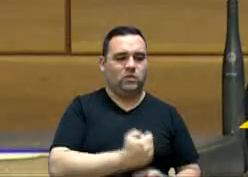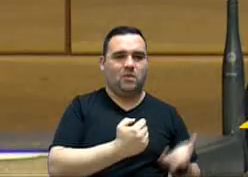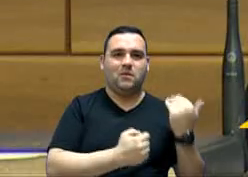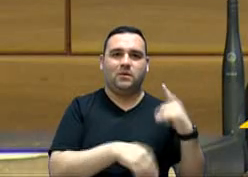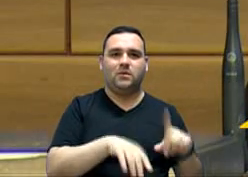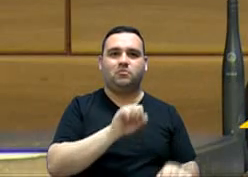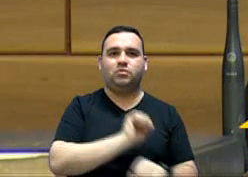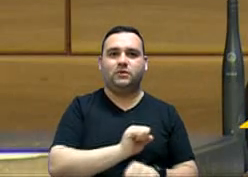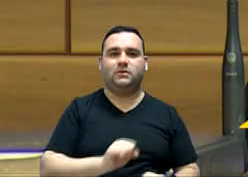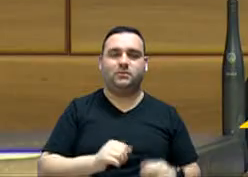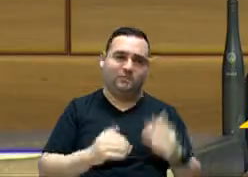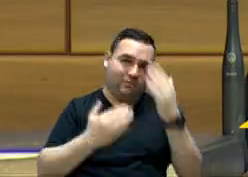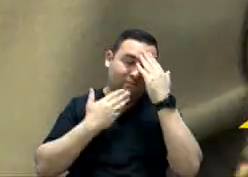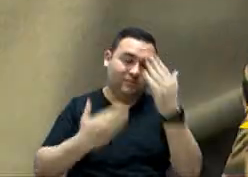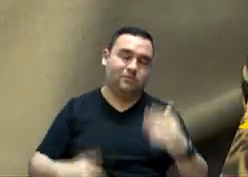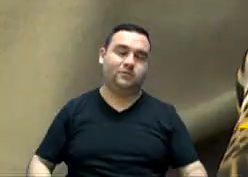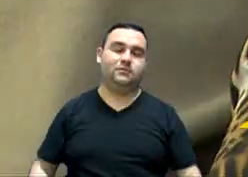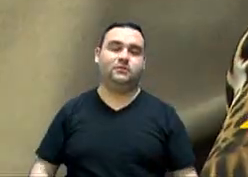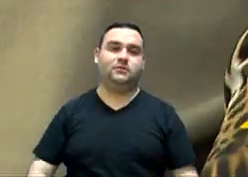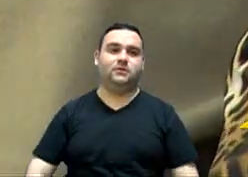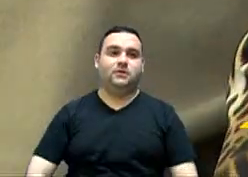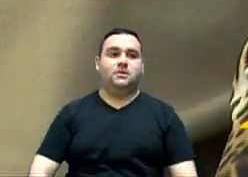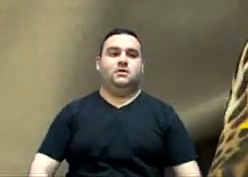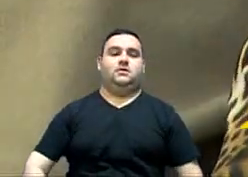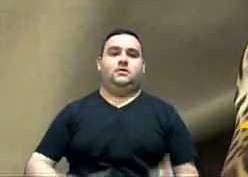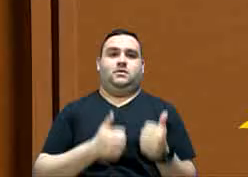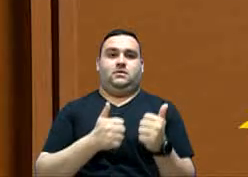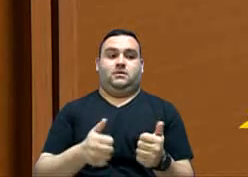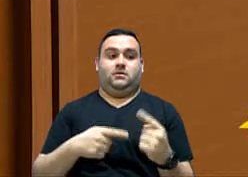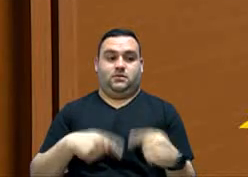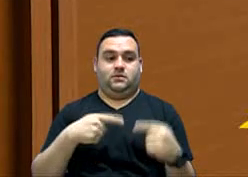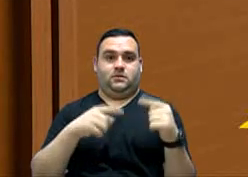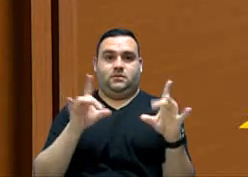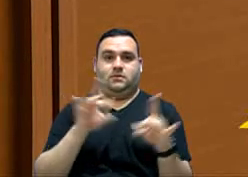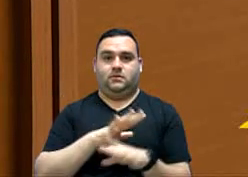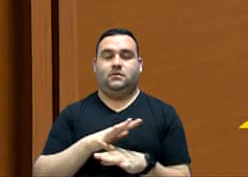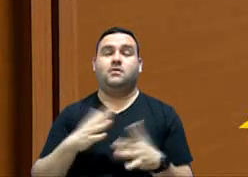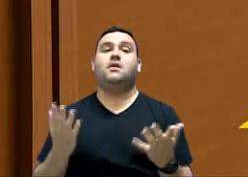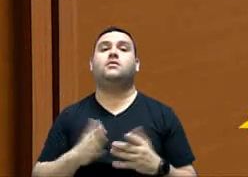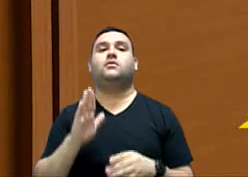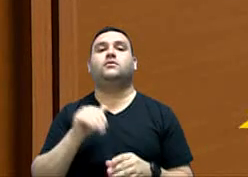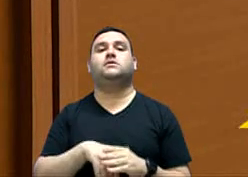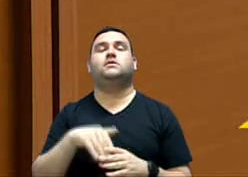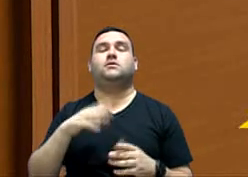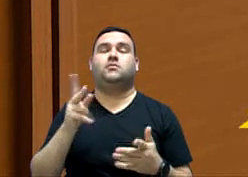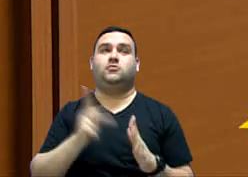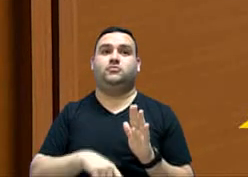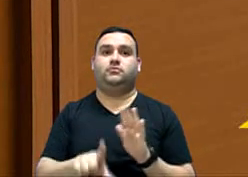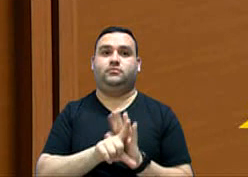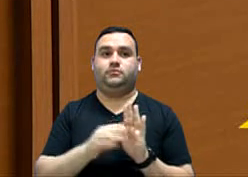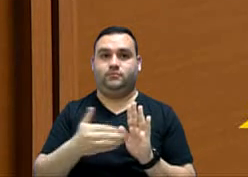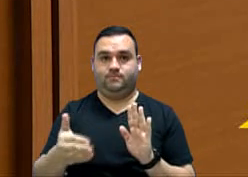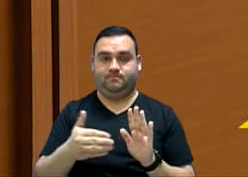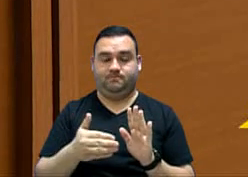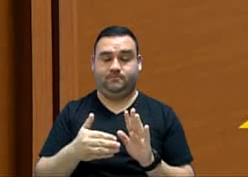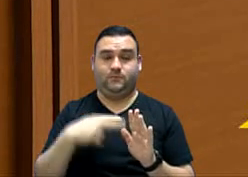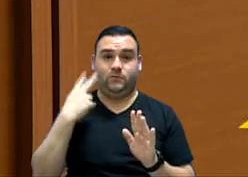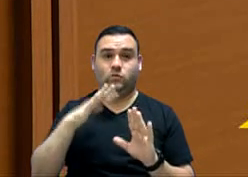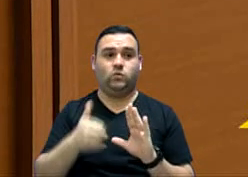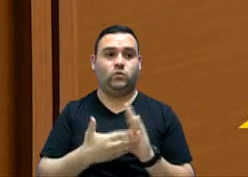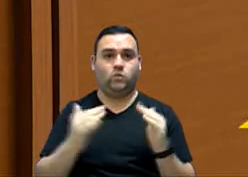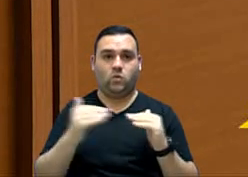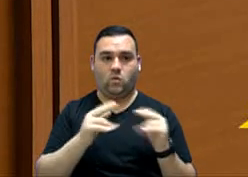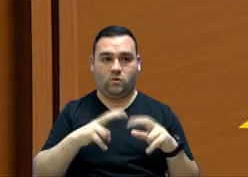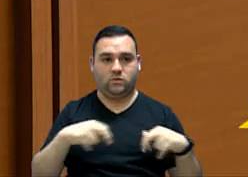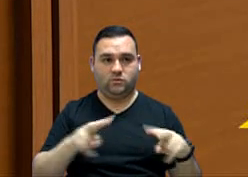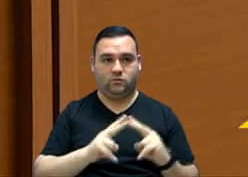parados. Obrigada. Muito bem, encerrada a discussão, colocar em votação então o projeto. Os vereadores que